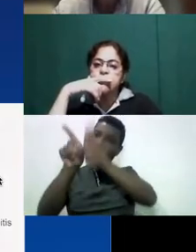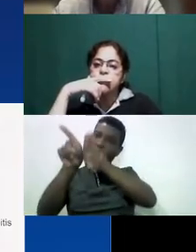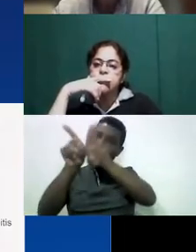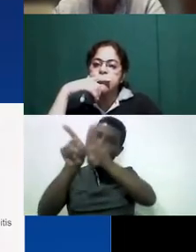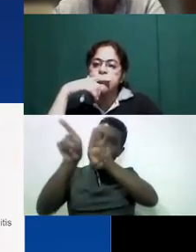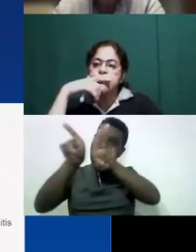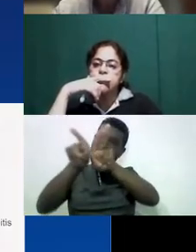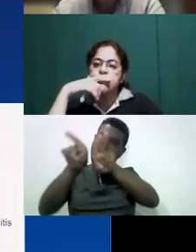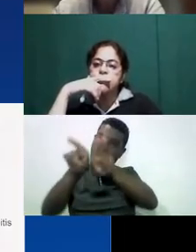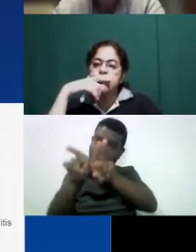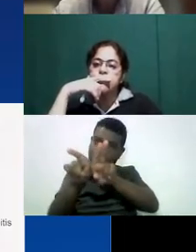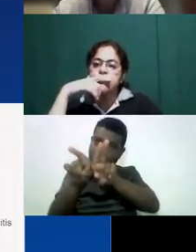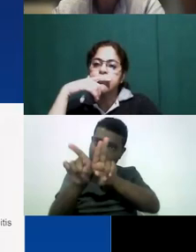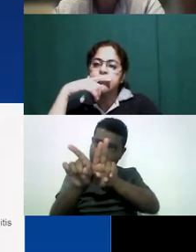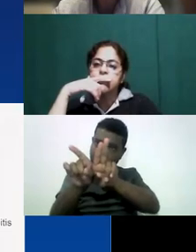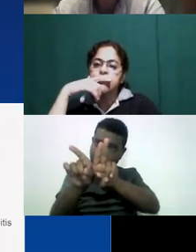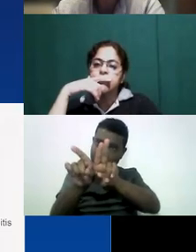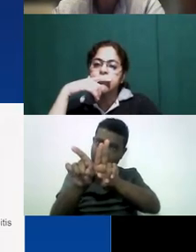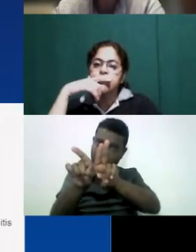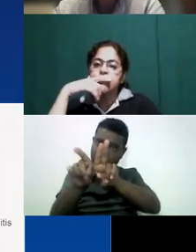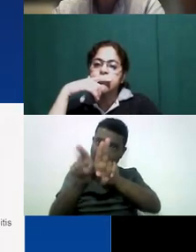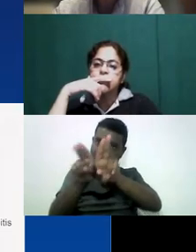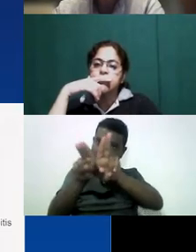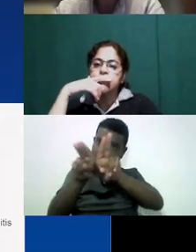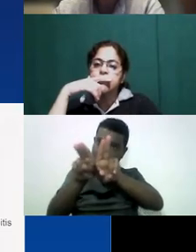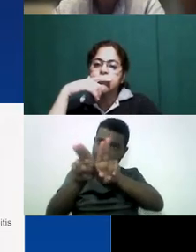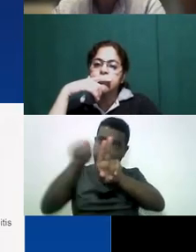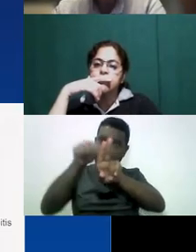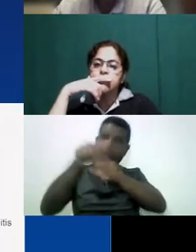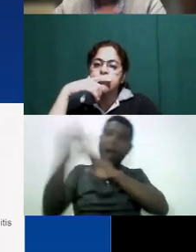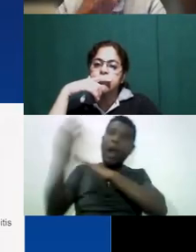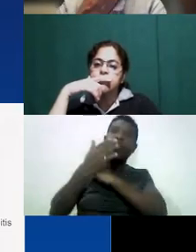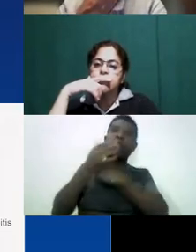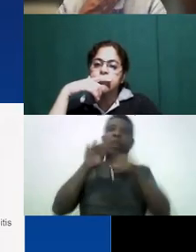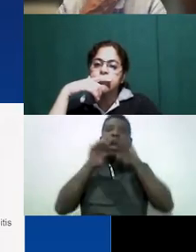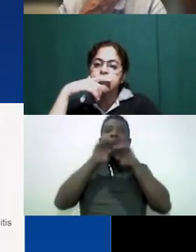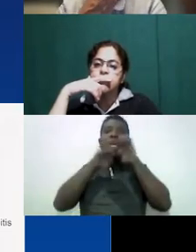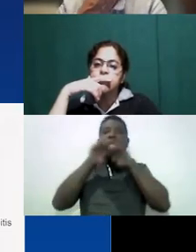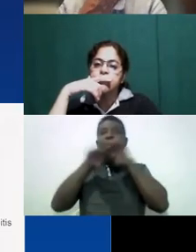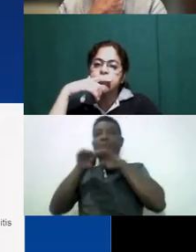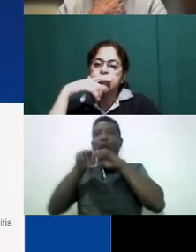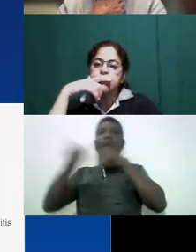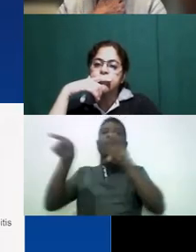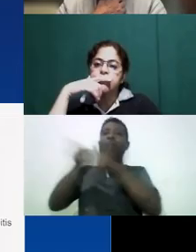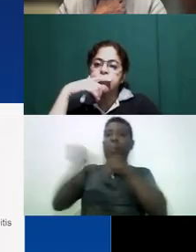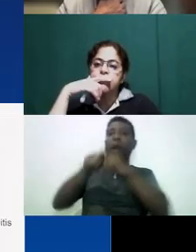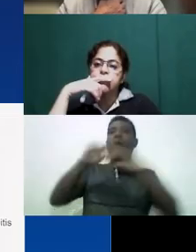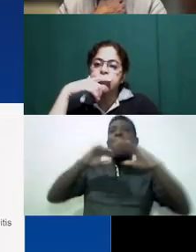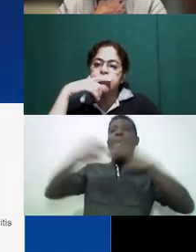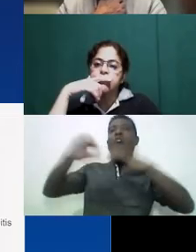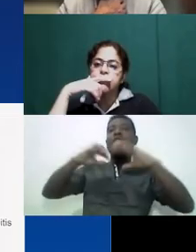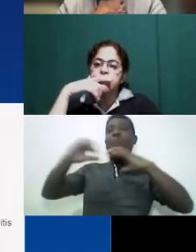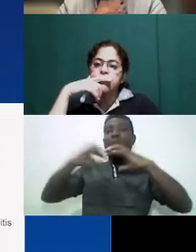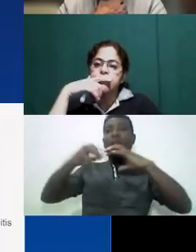Então, eu tenho esses músculos que vão aí ajudar nessa nossa estabilidade e também na movimentação. Esses seriam